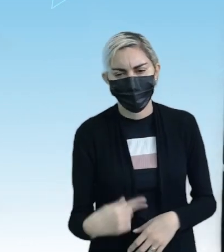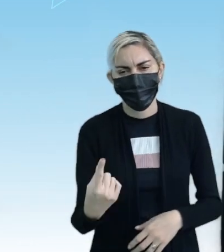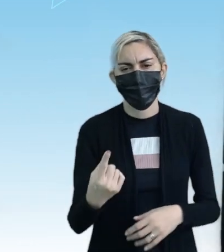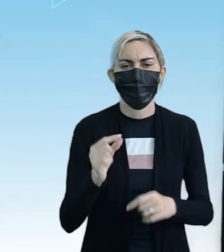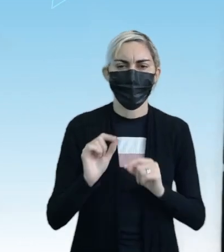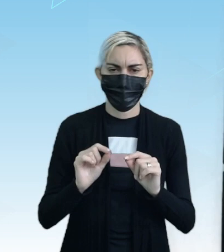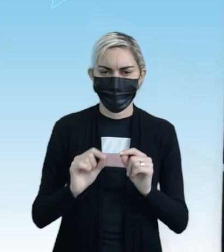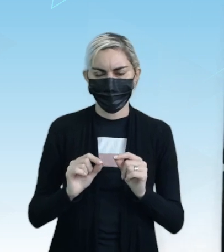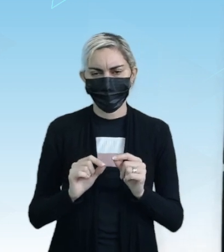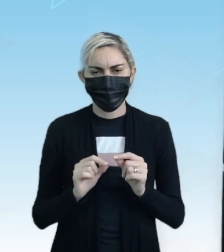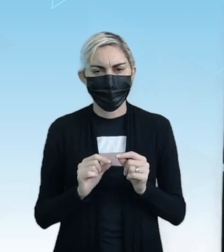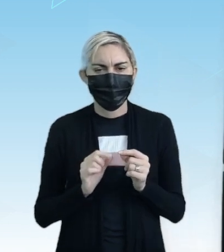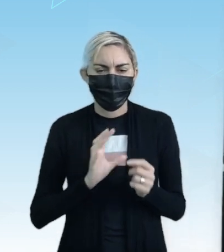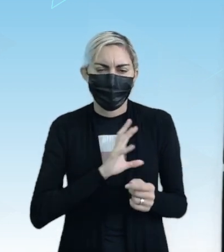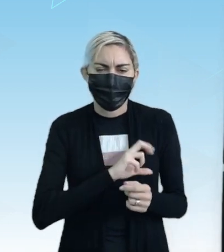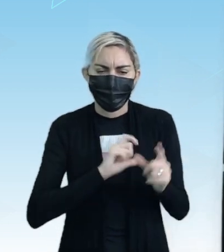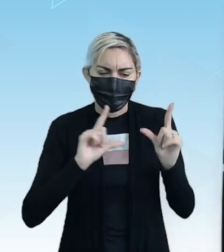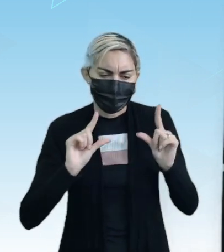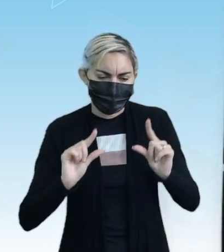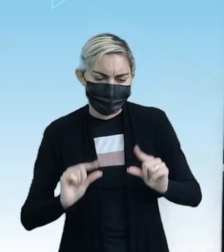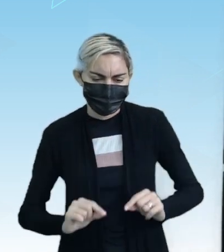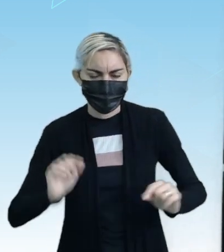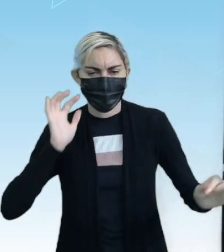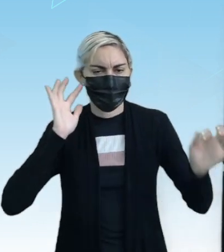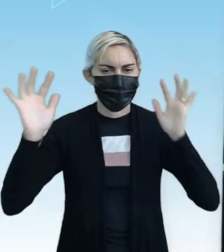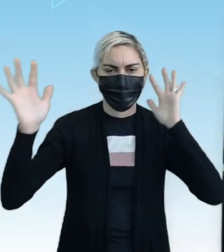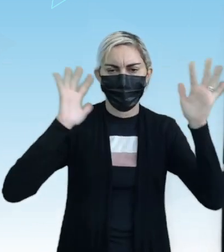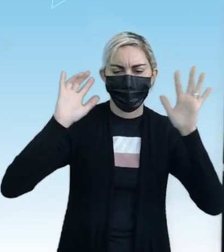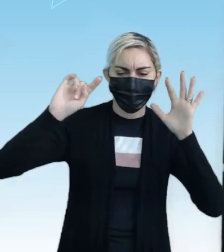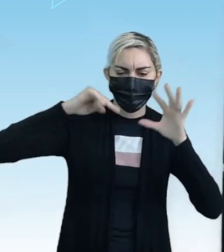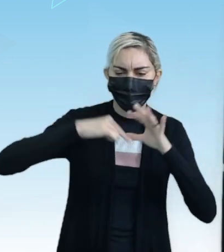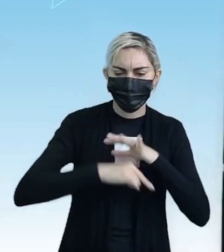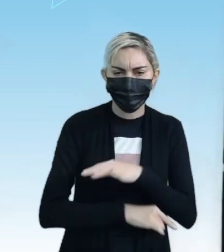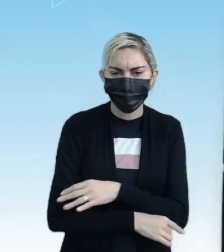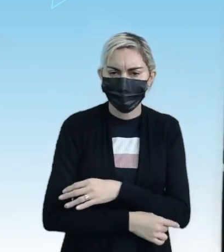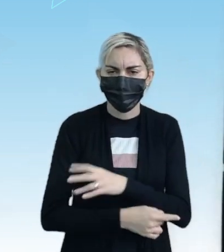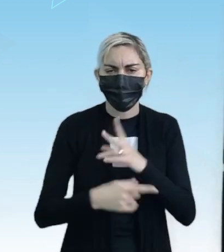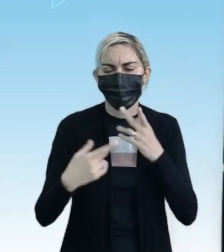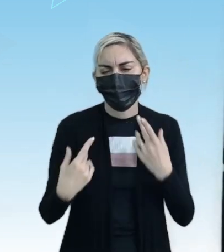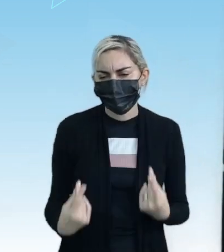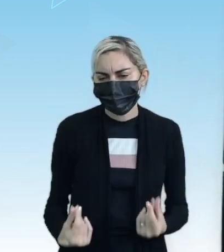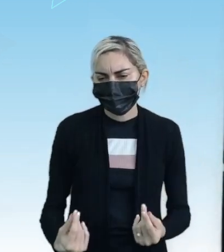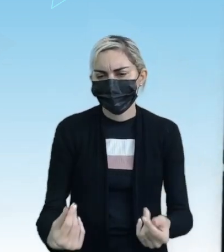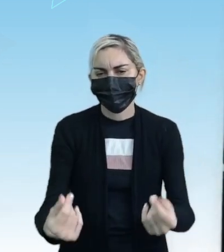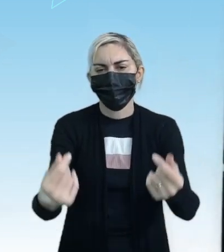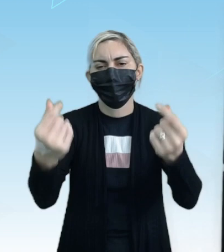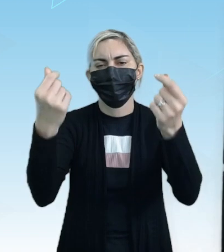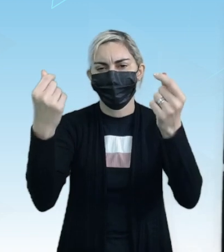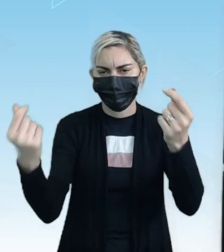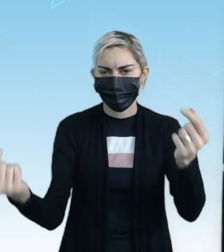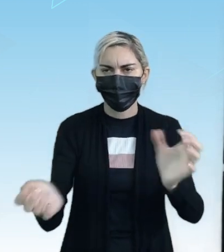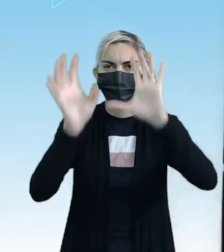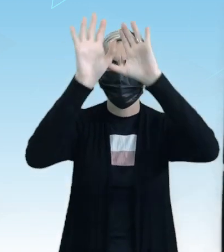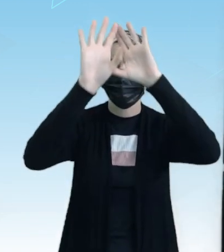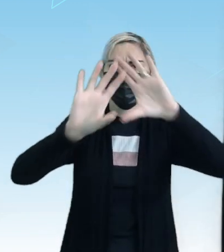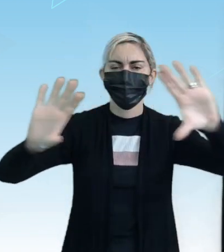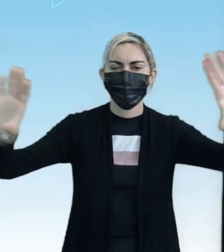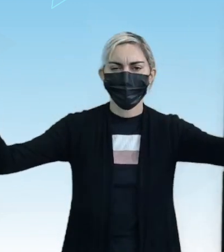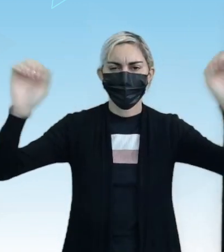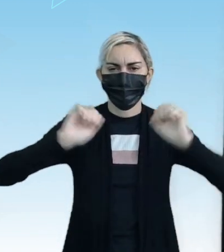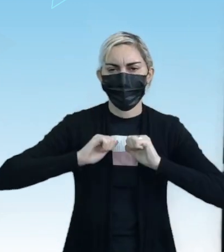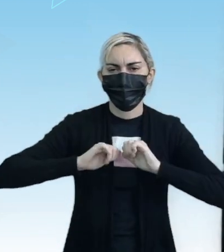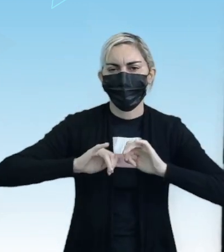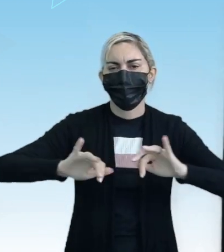fonte inesgotável de reflexão, profunda como a eternidade, alta como o céu,